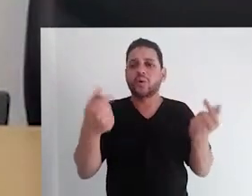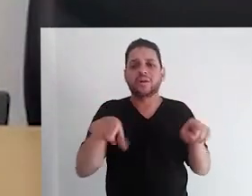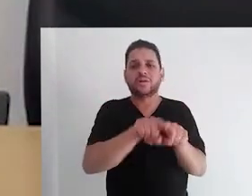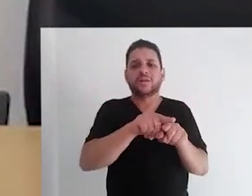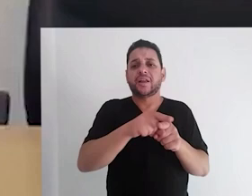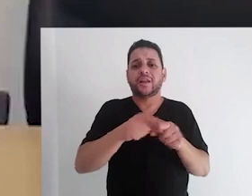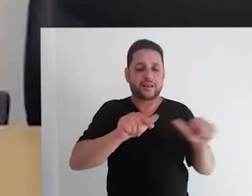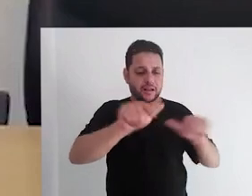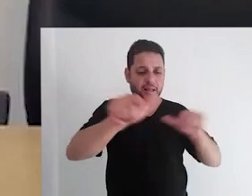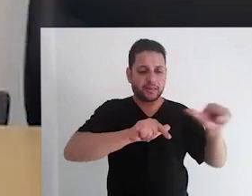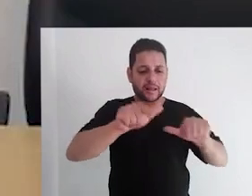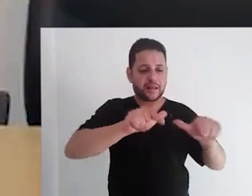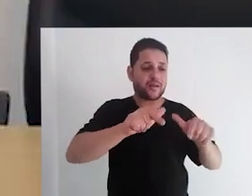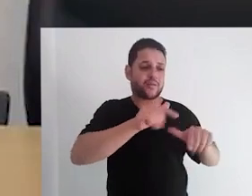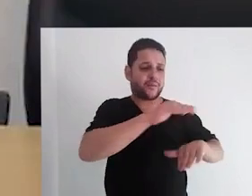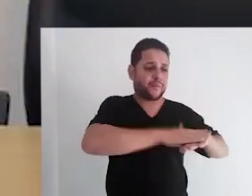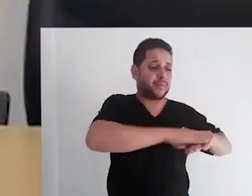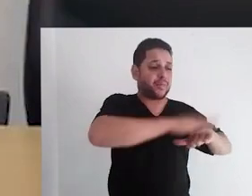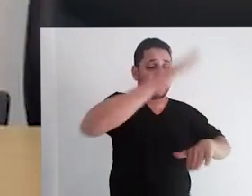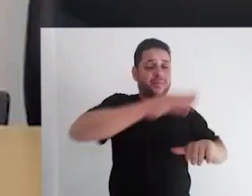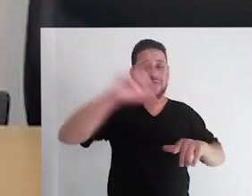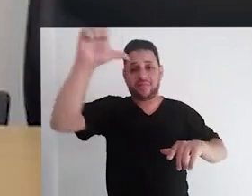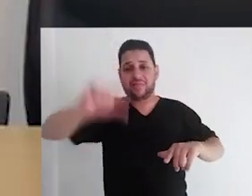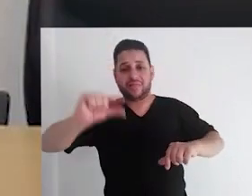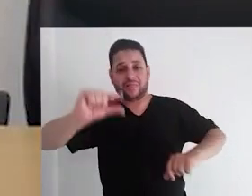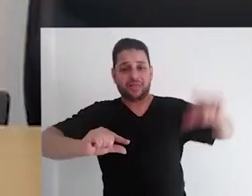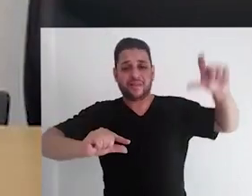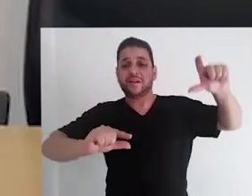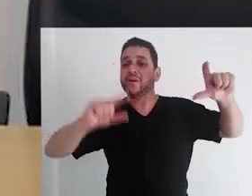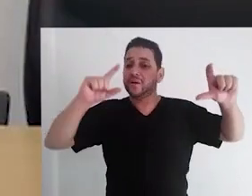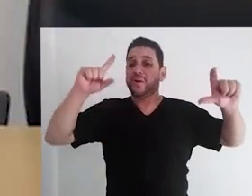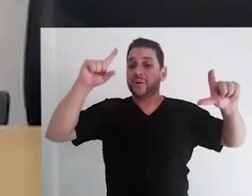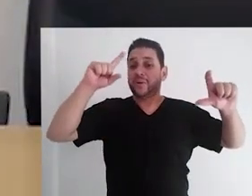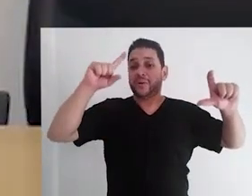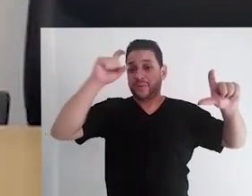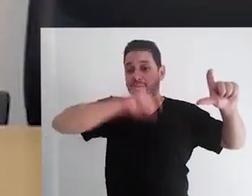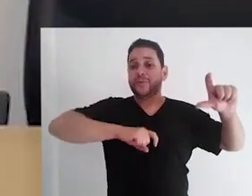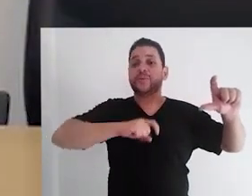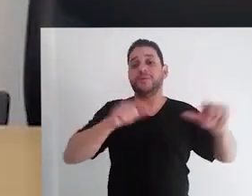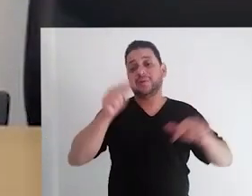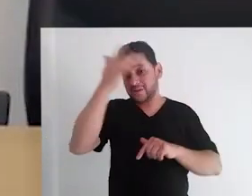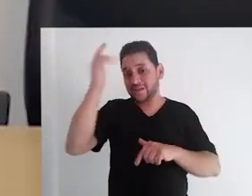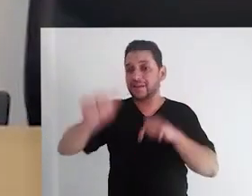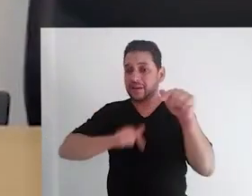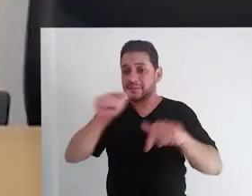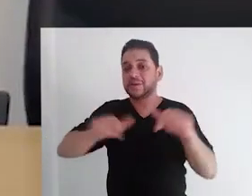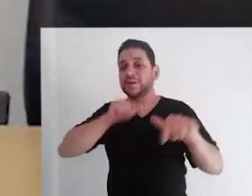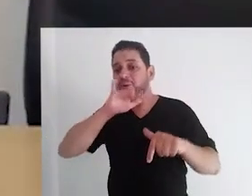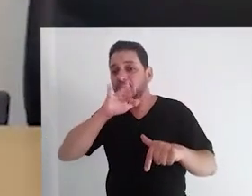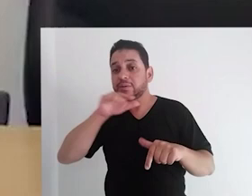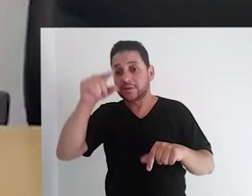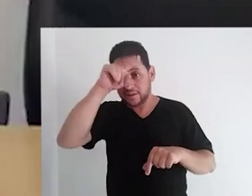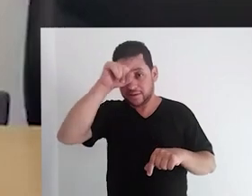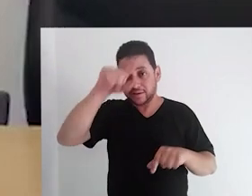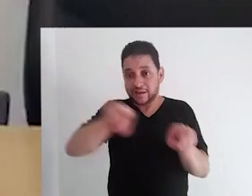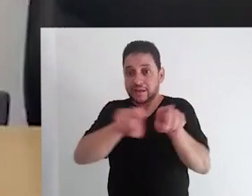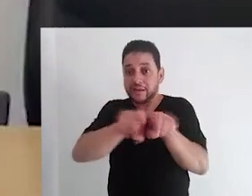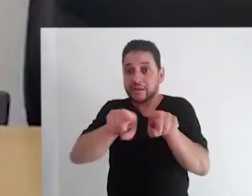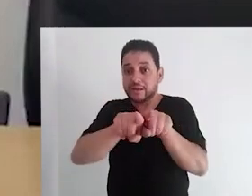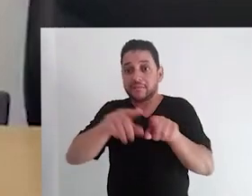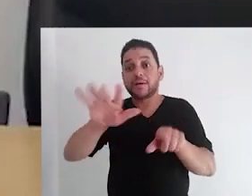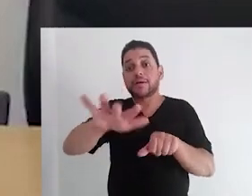distinta. Isso prejudica não só quem trabalha, mas também o segurado, porque ele tem o infortúnio de morar numa região que tem um